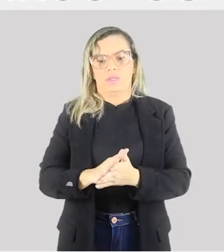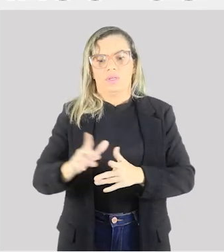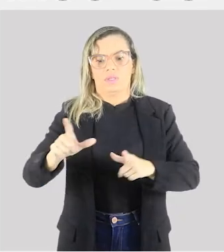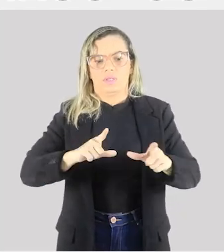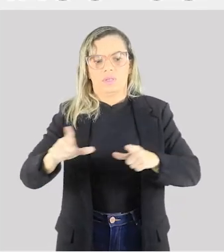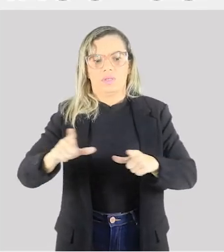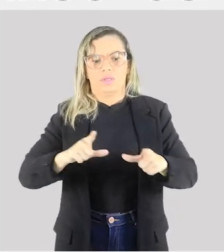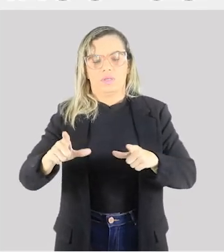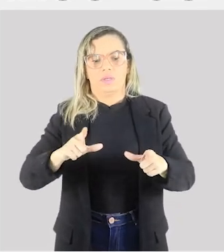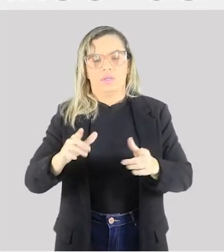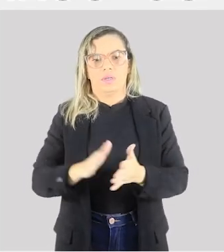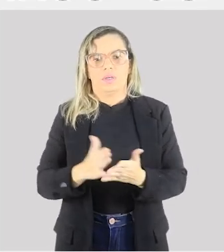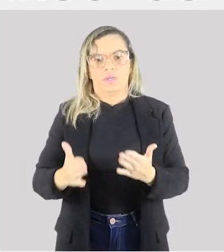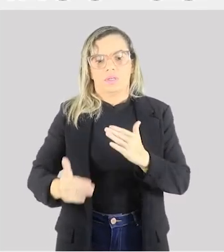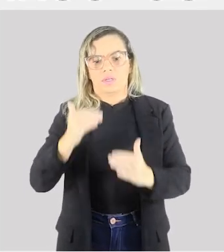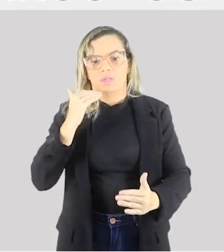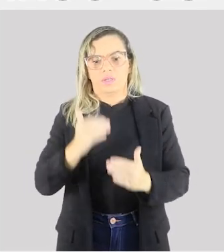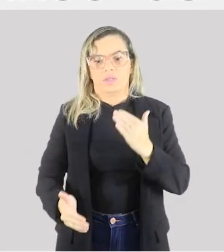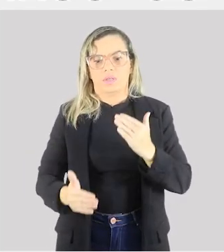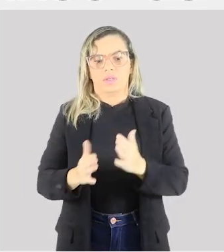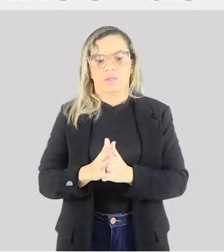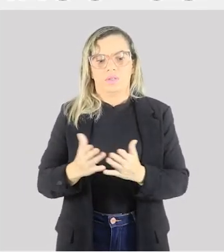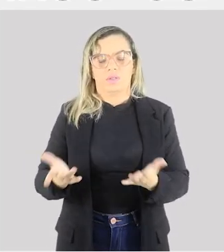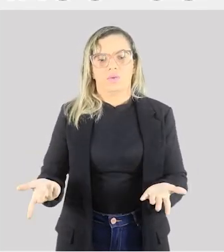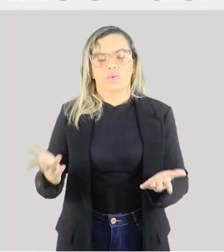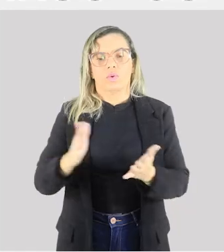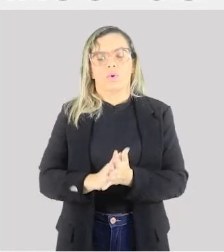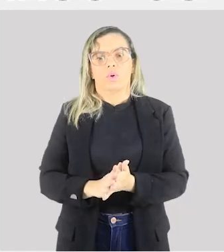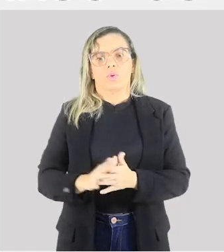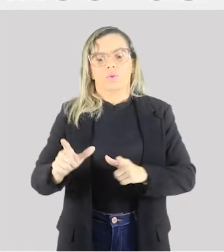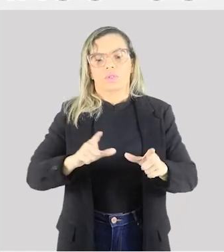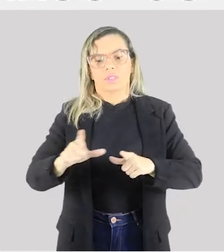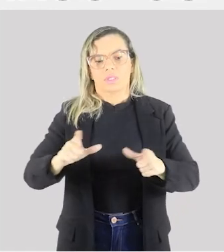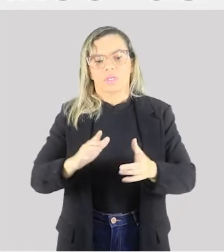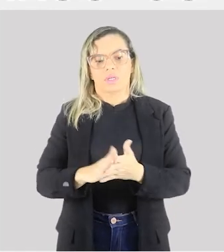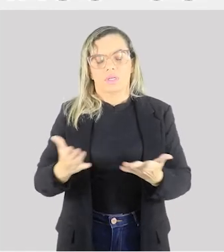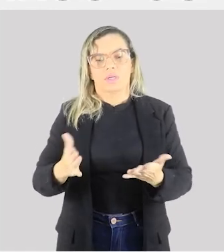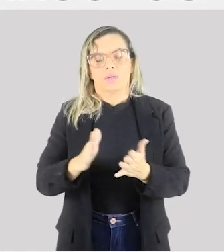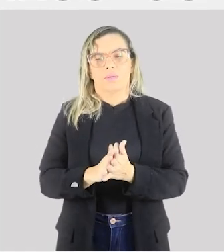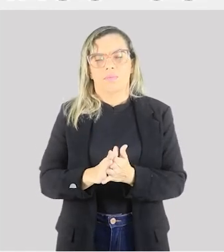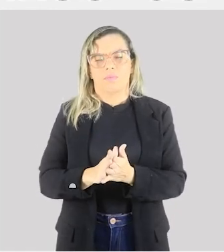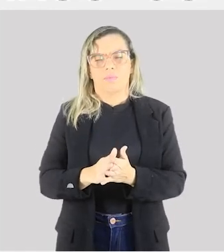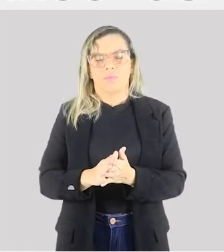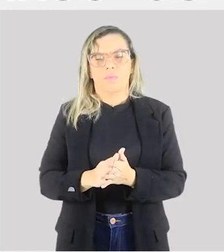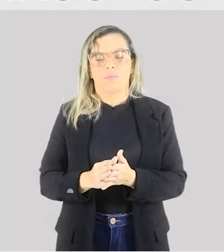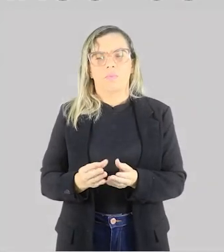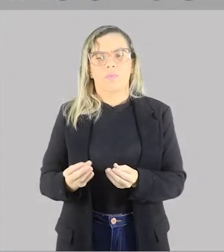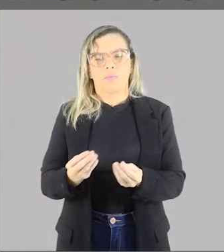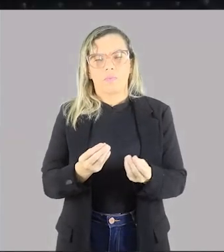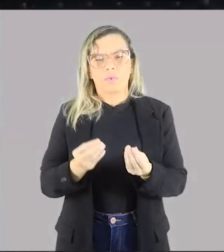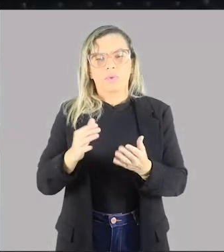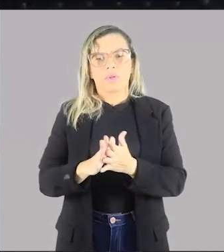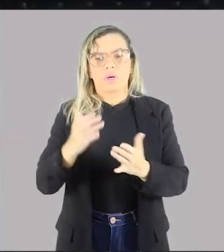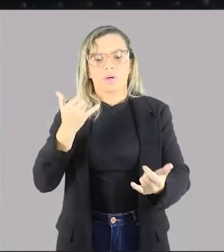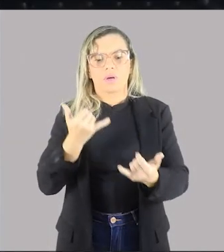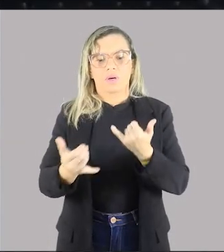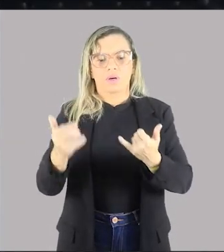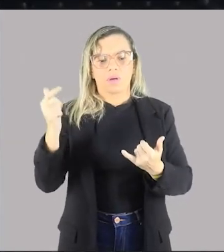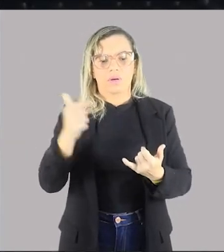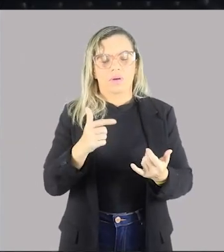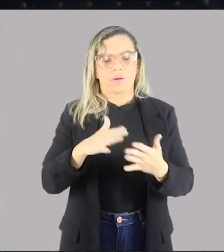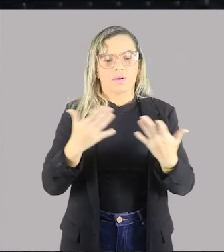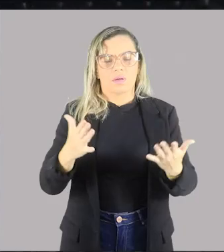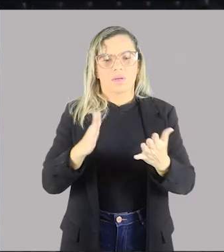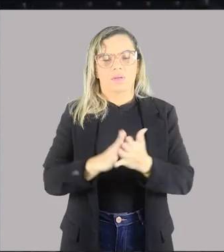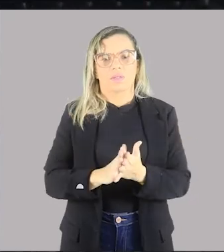cargo, muito similar àquilo que observamos na demissão. Ou seja, essa incompatibilidade vai ser observada a partir de horários e